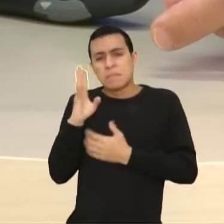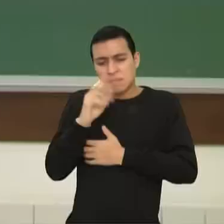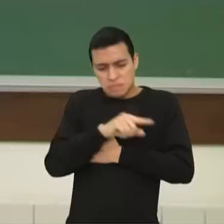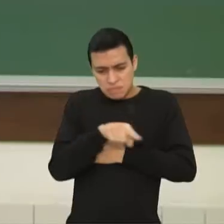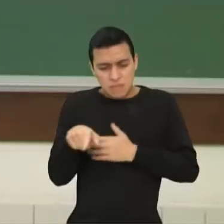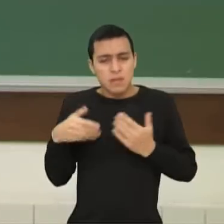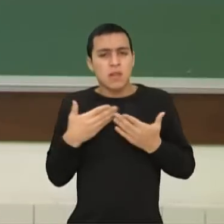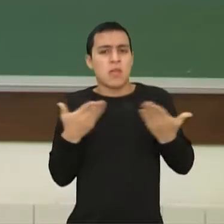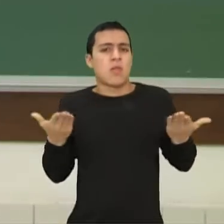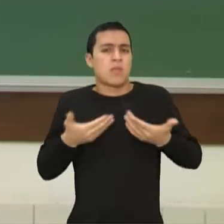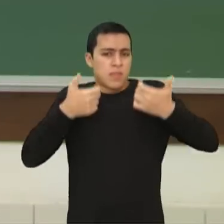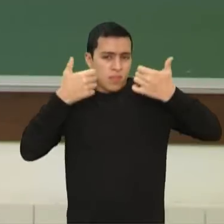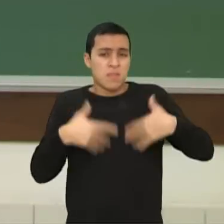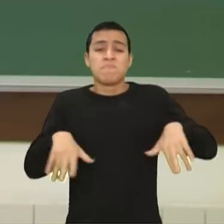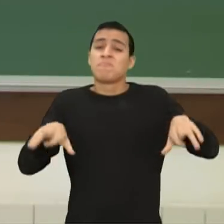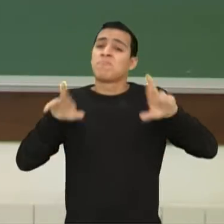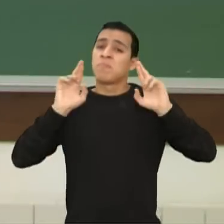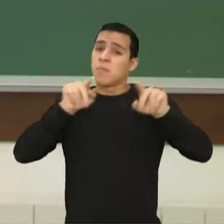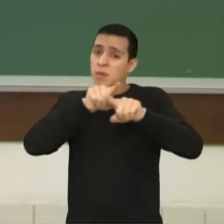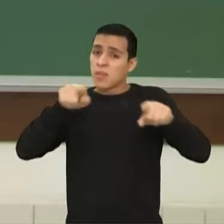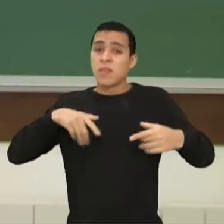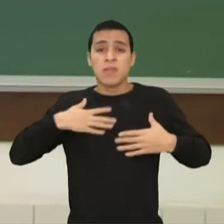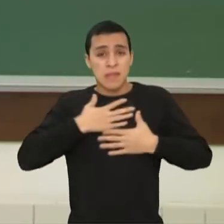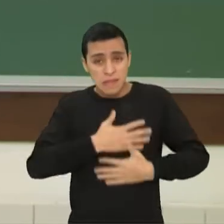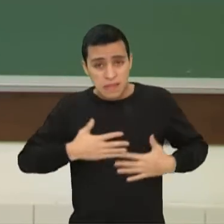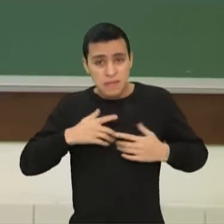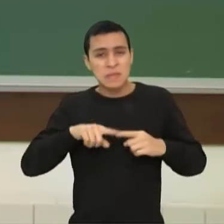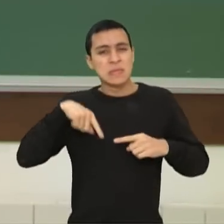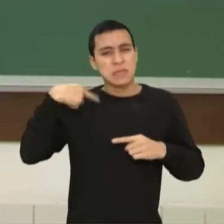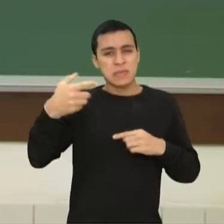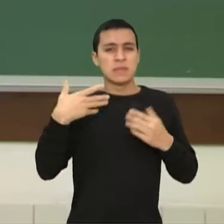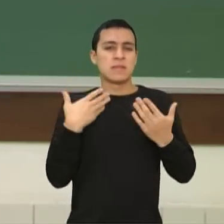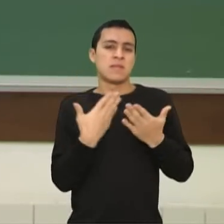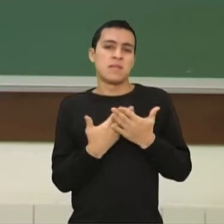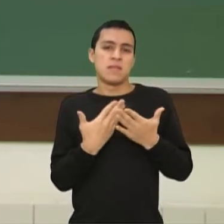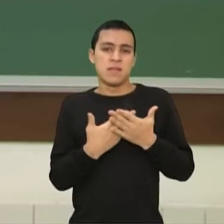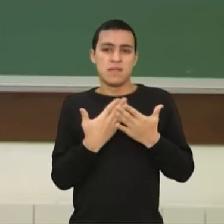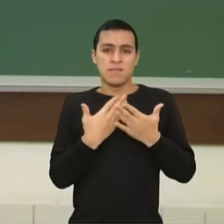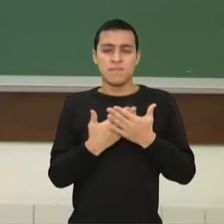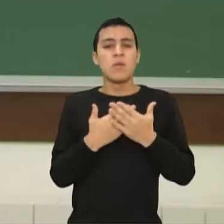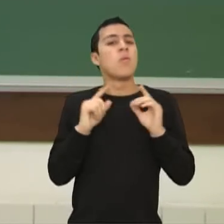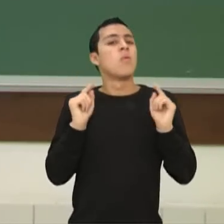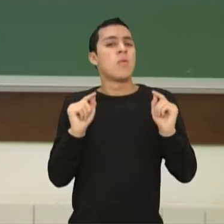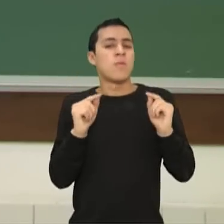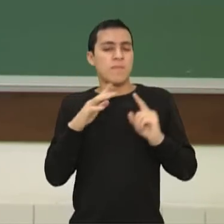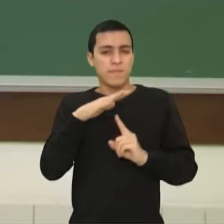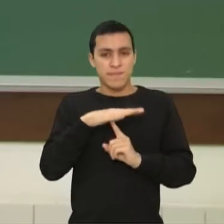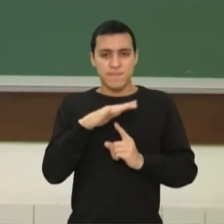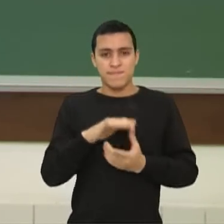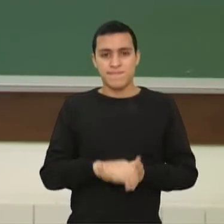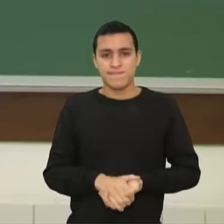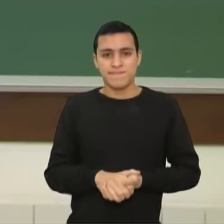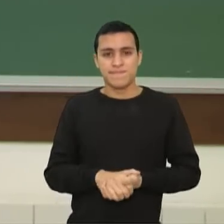nossa aula de hoje? Então espero que vocês tenham gostado e nós voltamos na nossa próxima aula. Paraná!